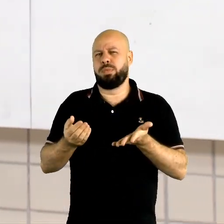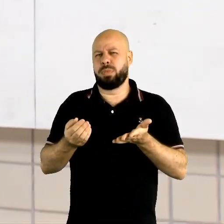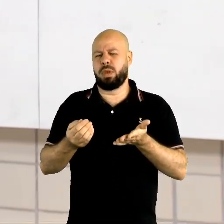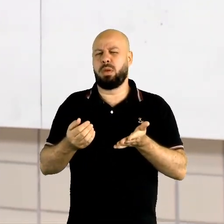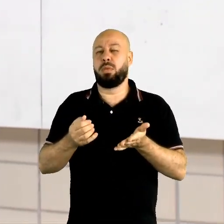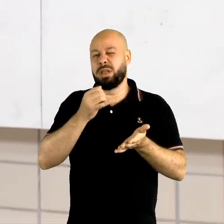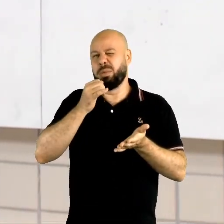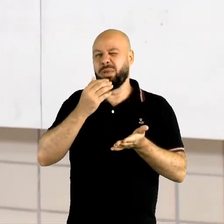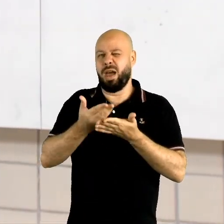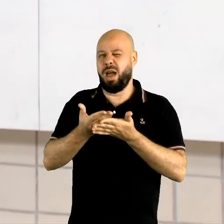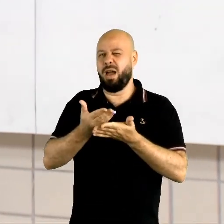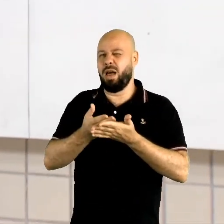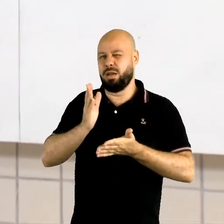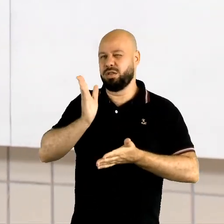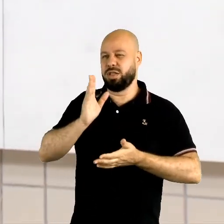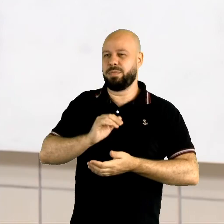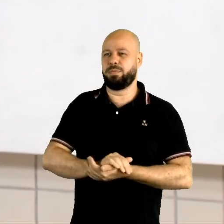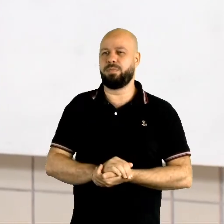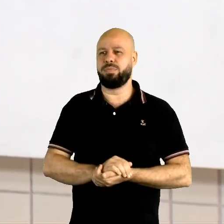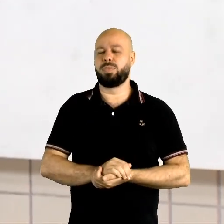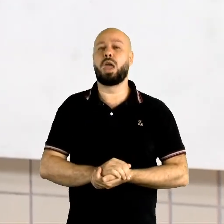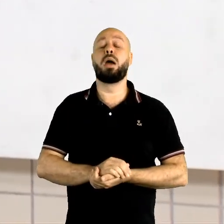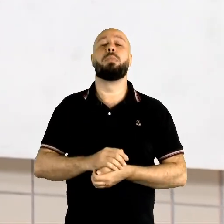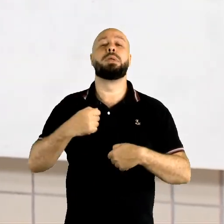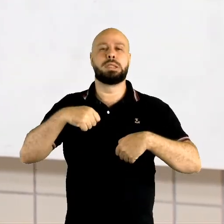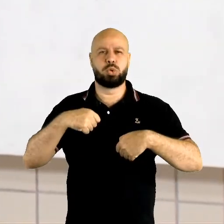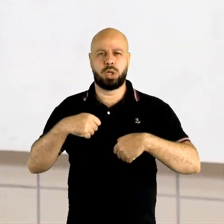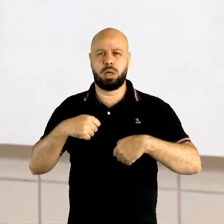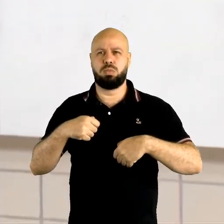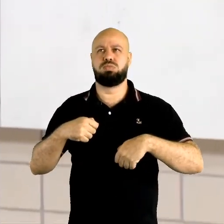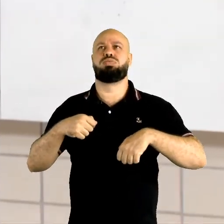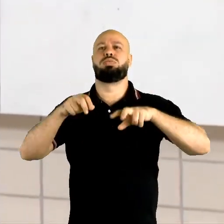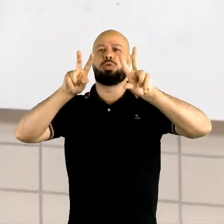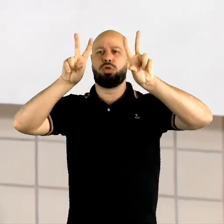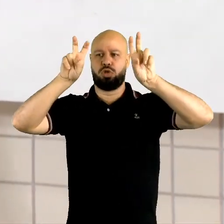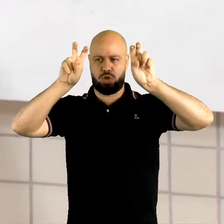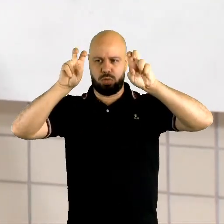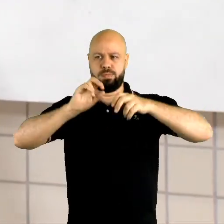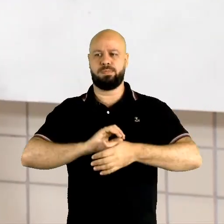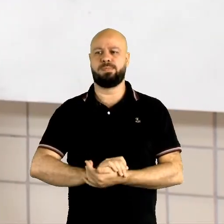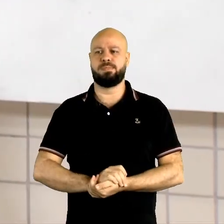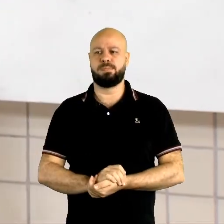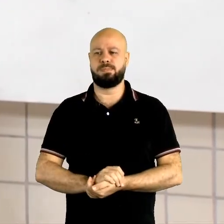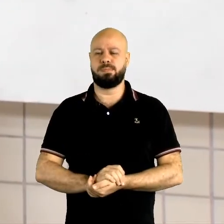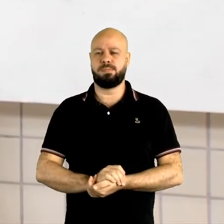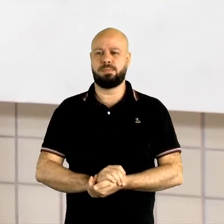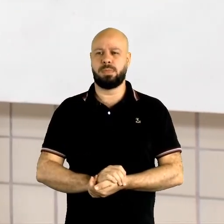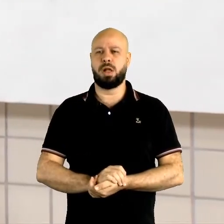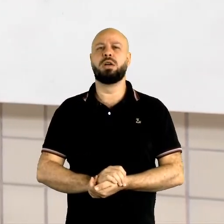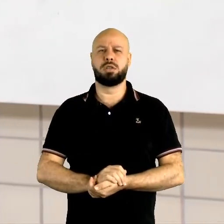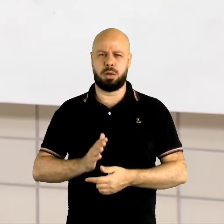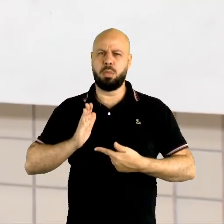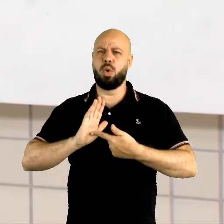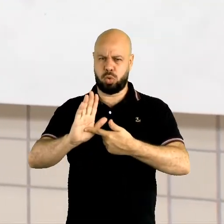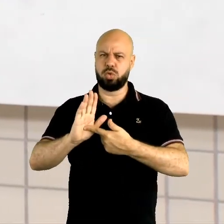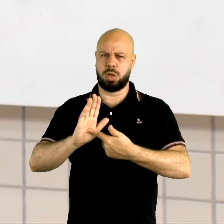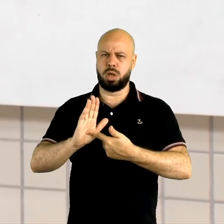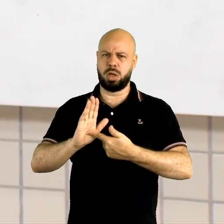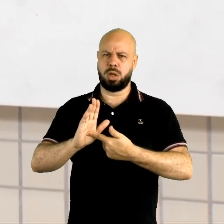Então, primeira coisa que eu vou fazer, botar o título. Lembra do nosso manual que eu mostrei, que tinha o